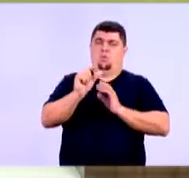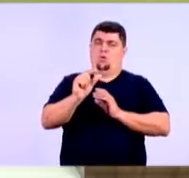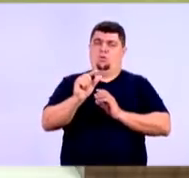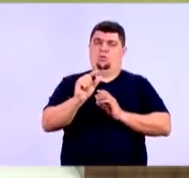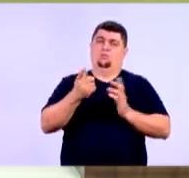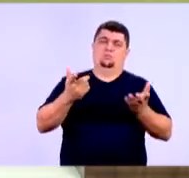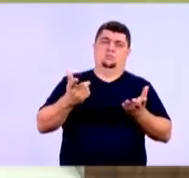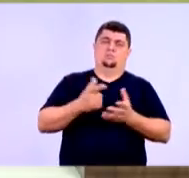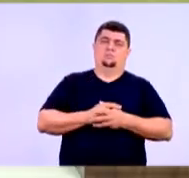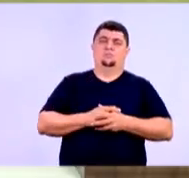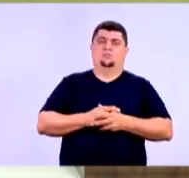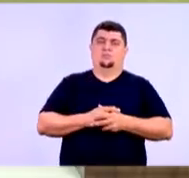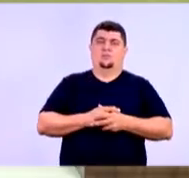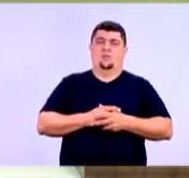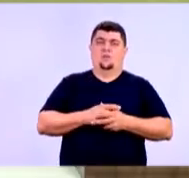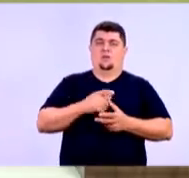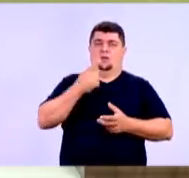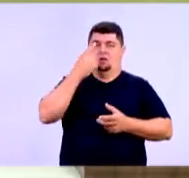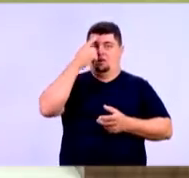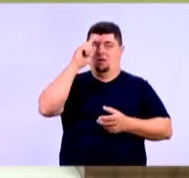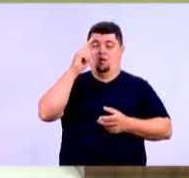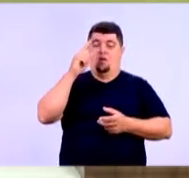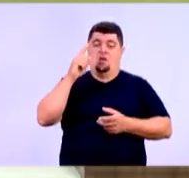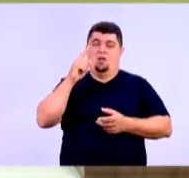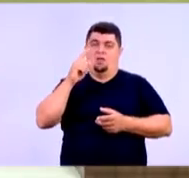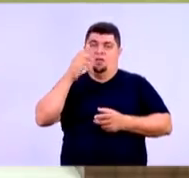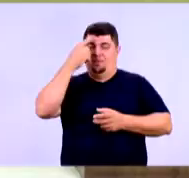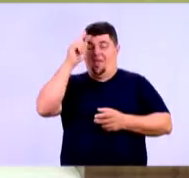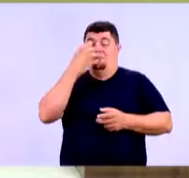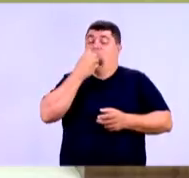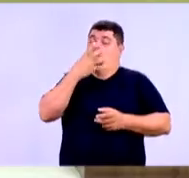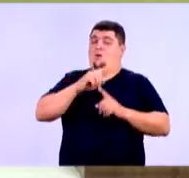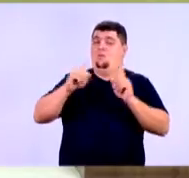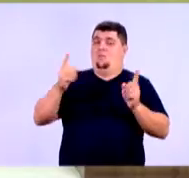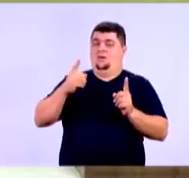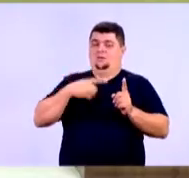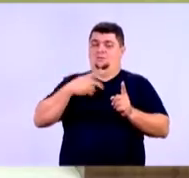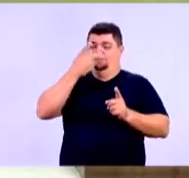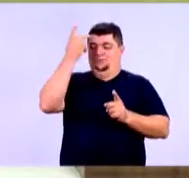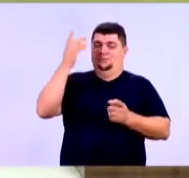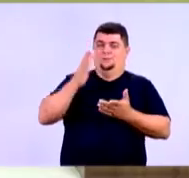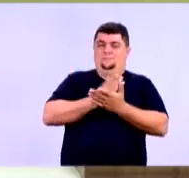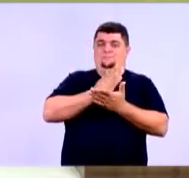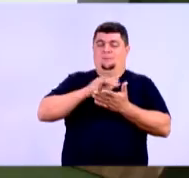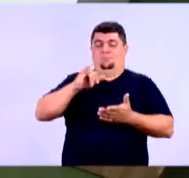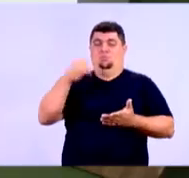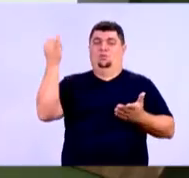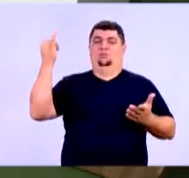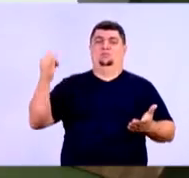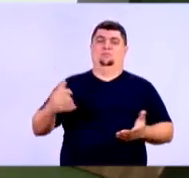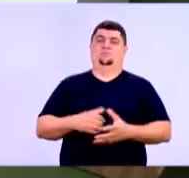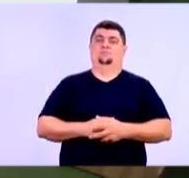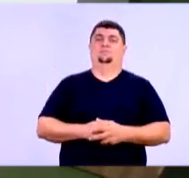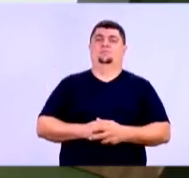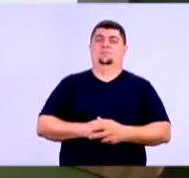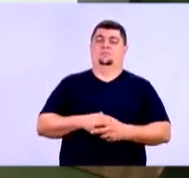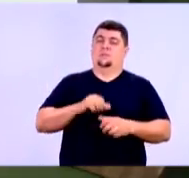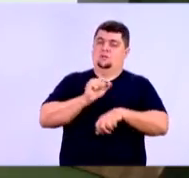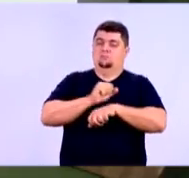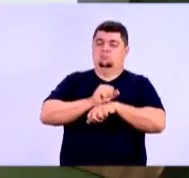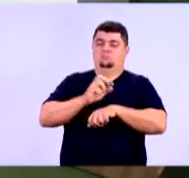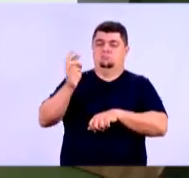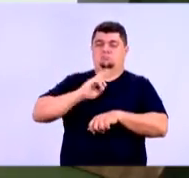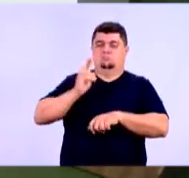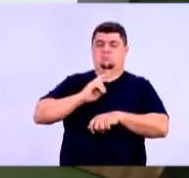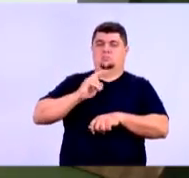um serviço que foi idealizado de uma forma positiva, porém, às vezes é utilizado da forma incorreta. Né? É isso mesmo, professor. Vamos aguardar mais respostas, gente.